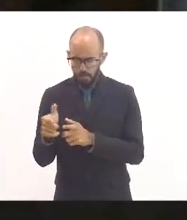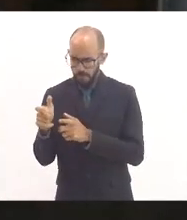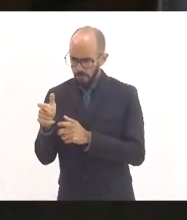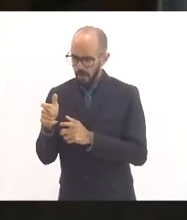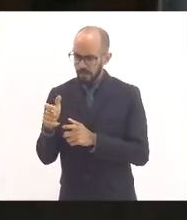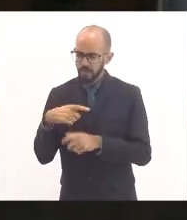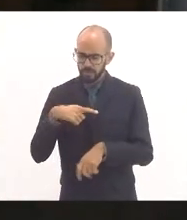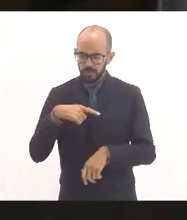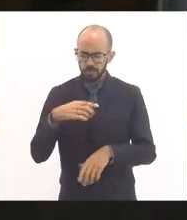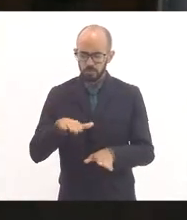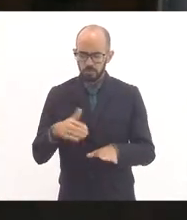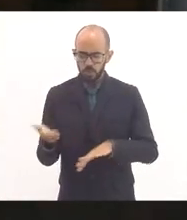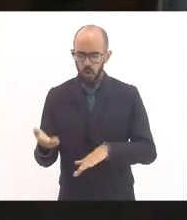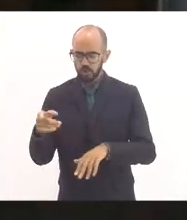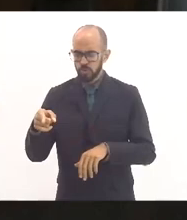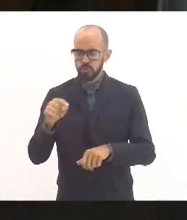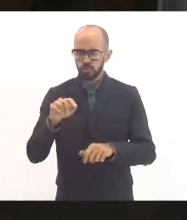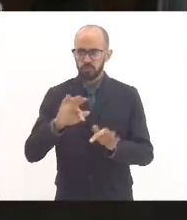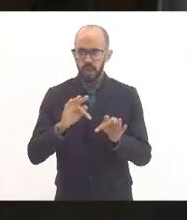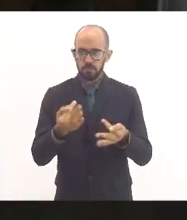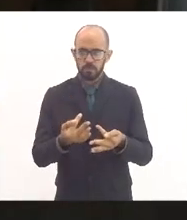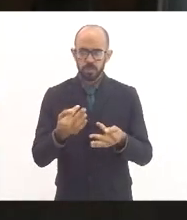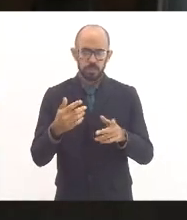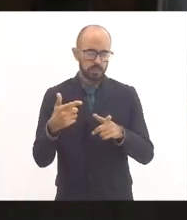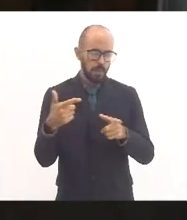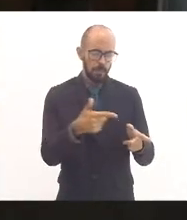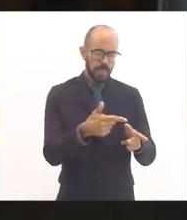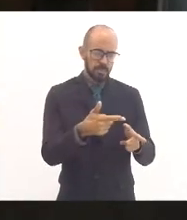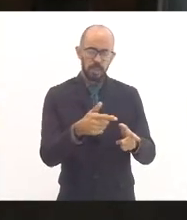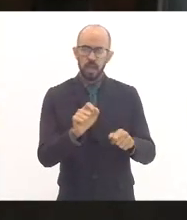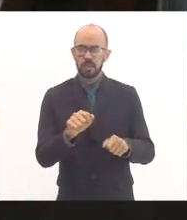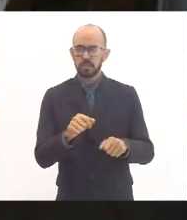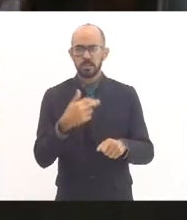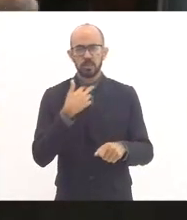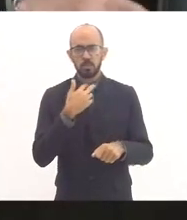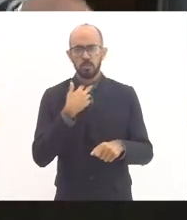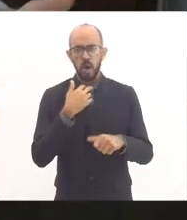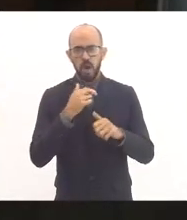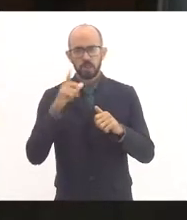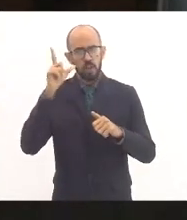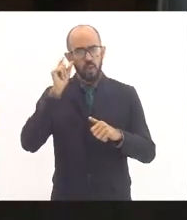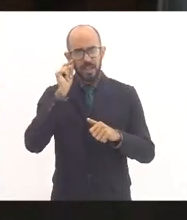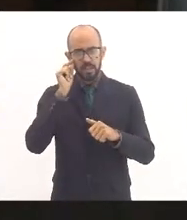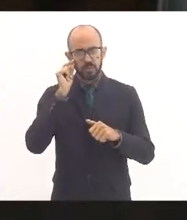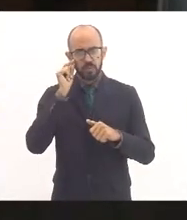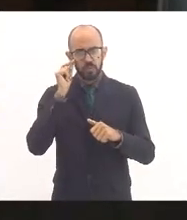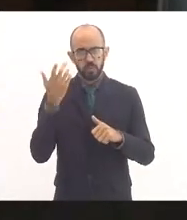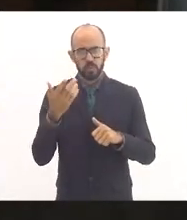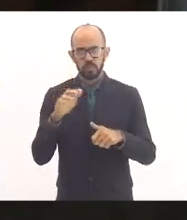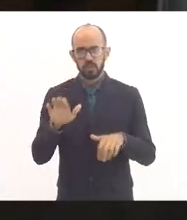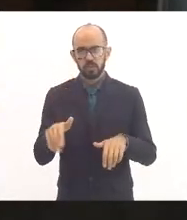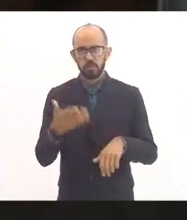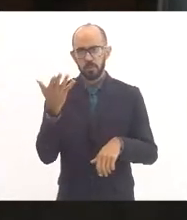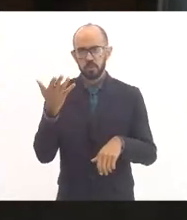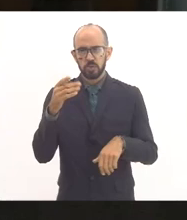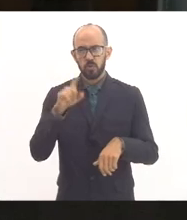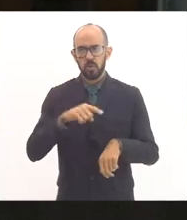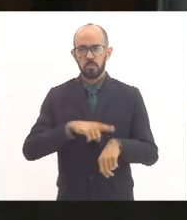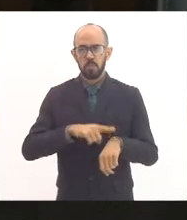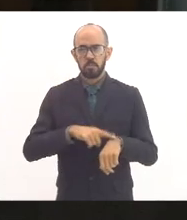mortos famílias ameaçadas você não pode relaxar em um minuto então a promoção é um momento de